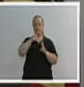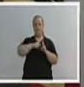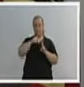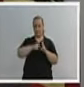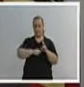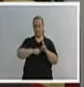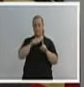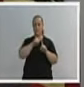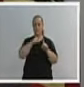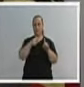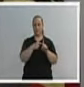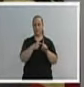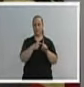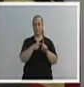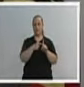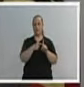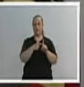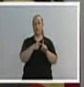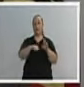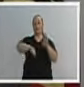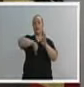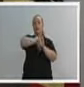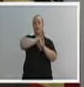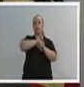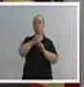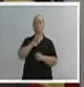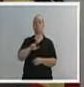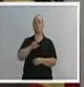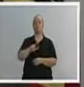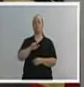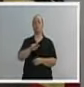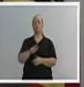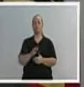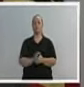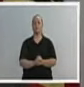gestação não é crime.